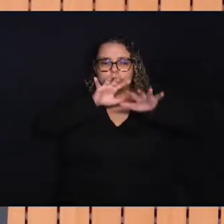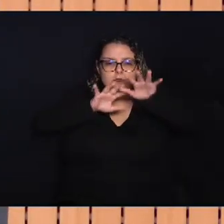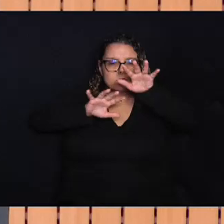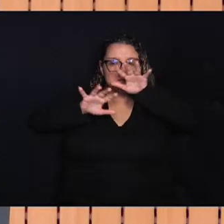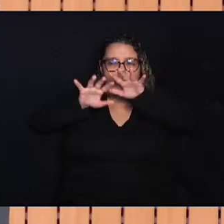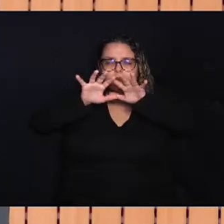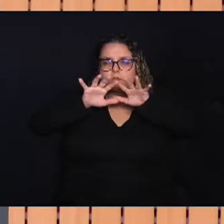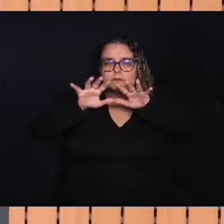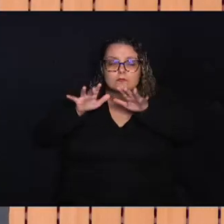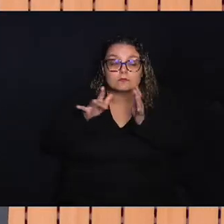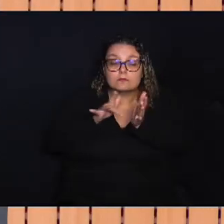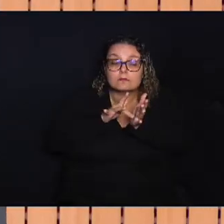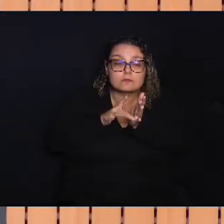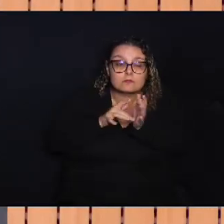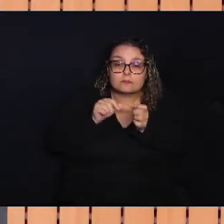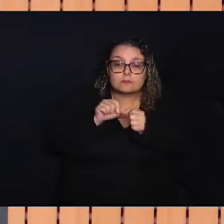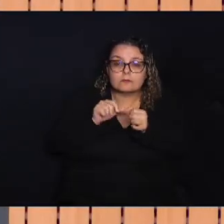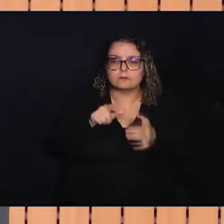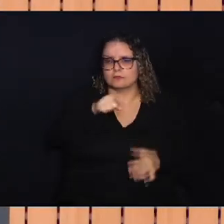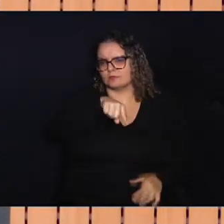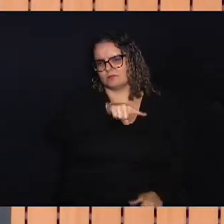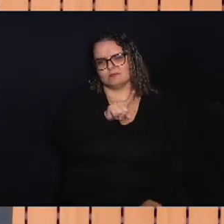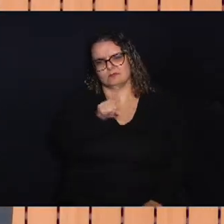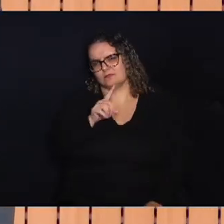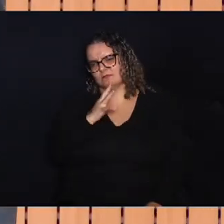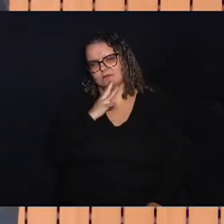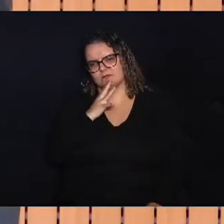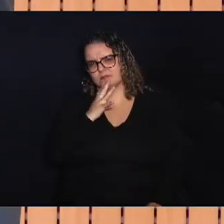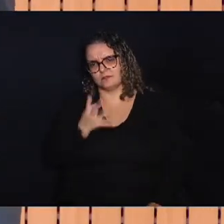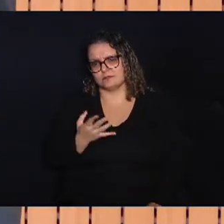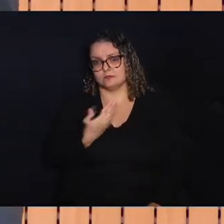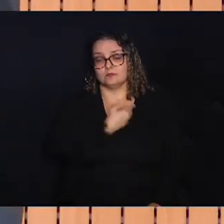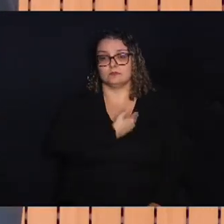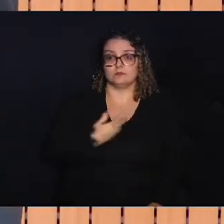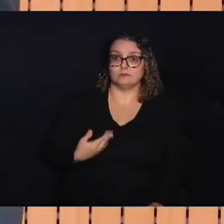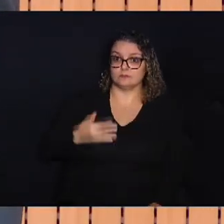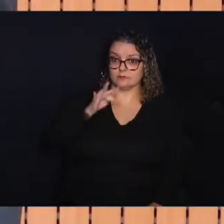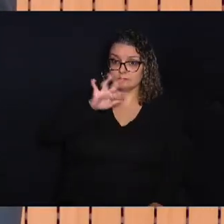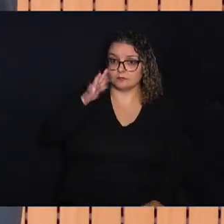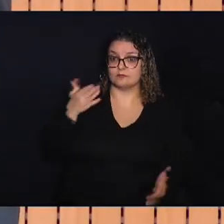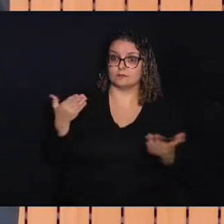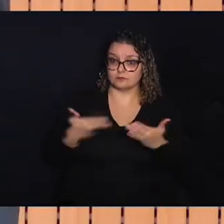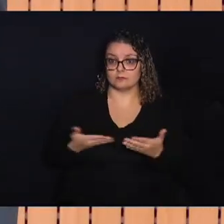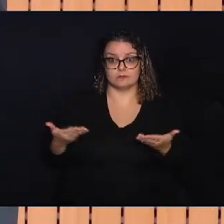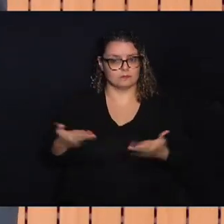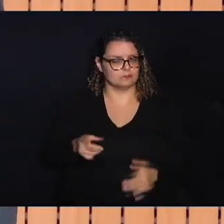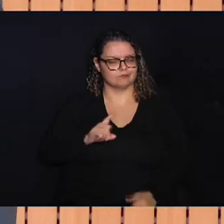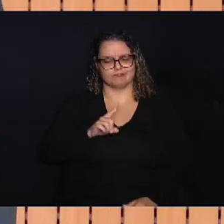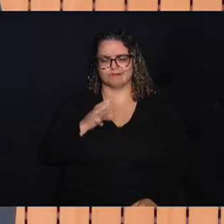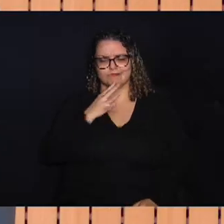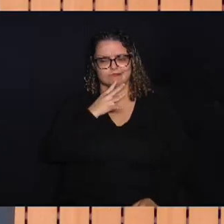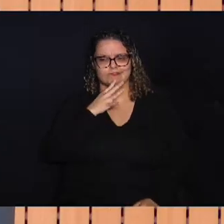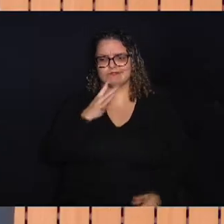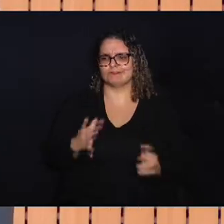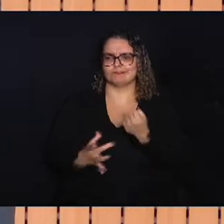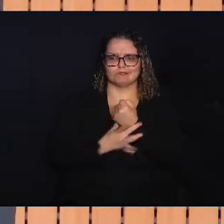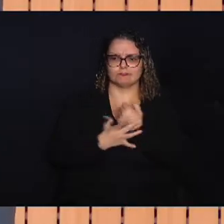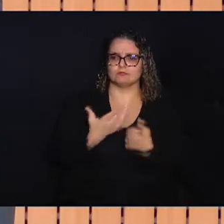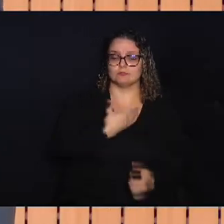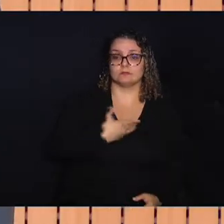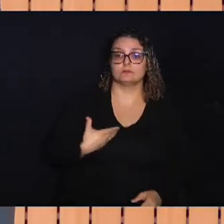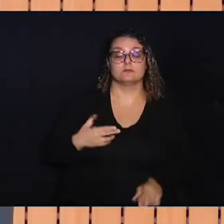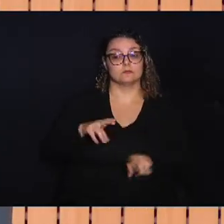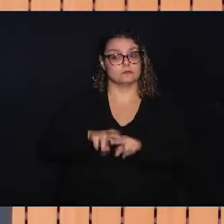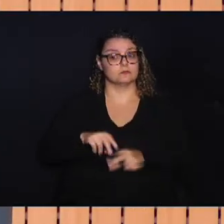alguma coisa de um assunto que vocês não conhecem. O governo federal, hoje, atual, não conhece segurança pública e, por isso,